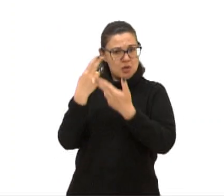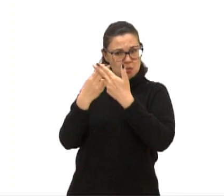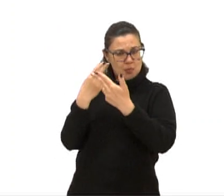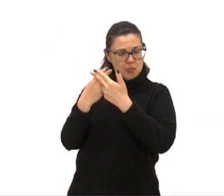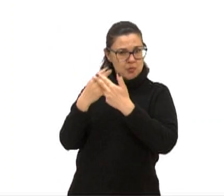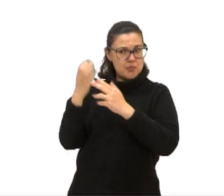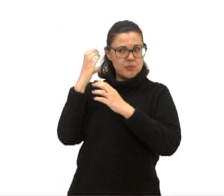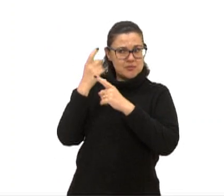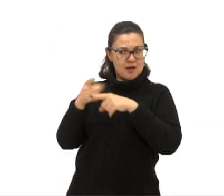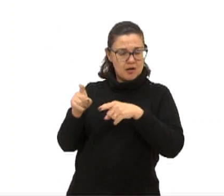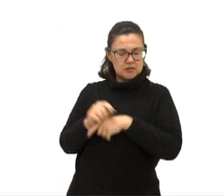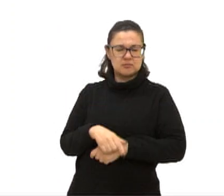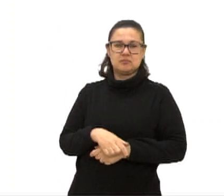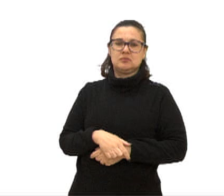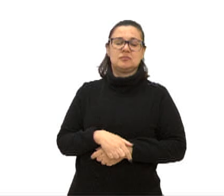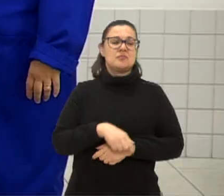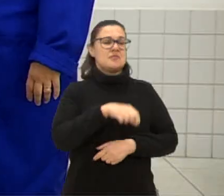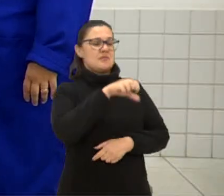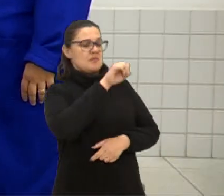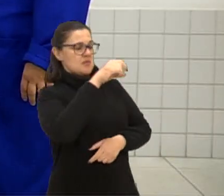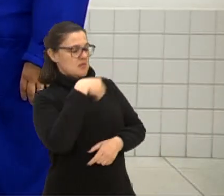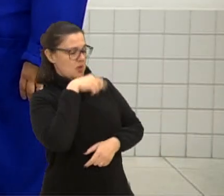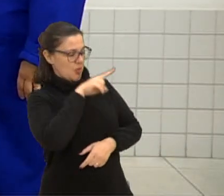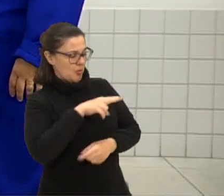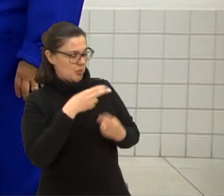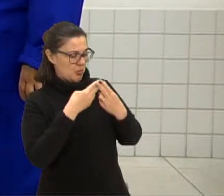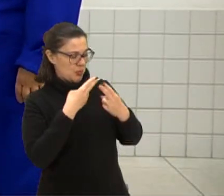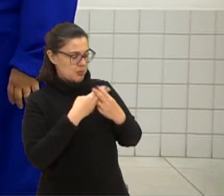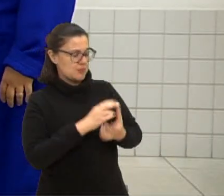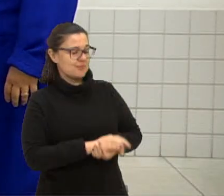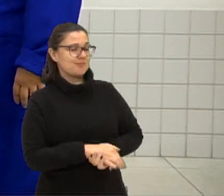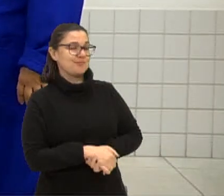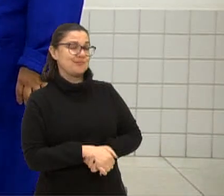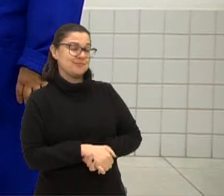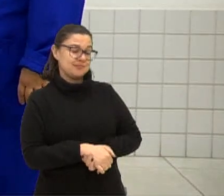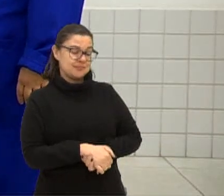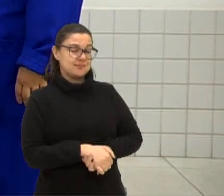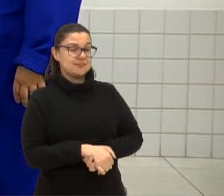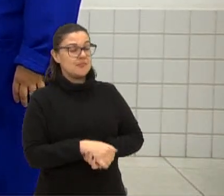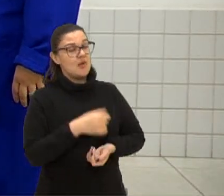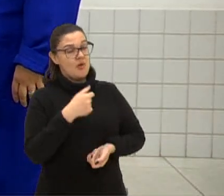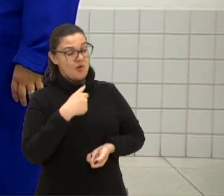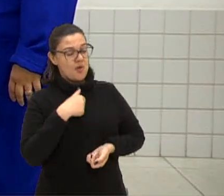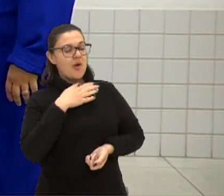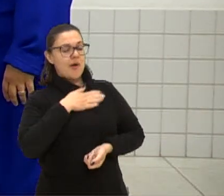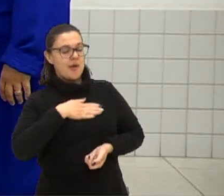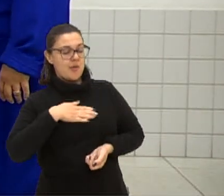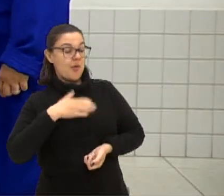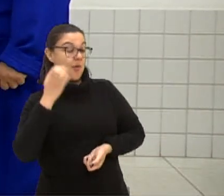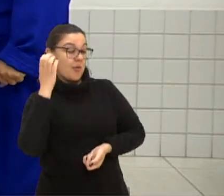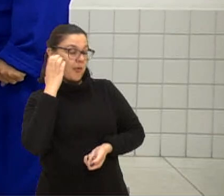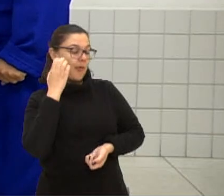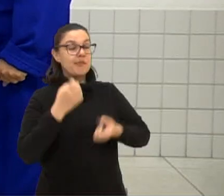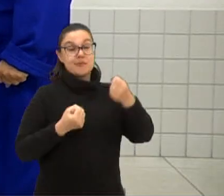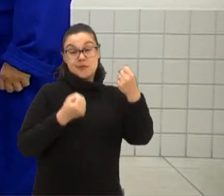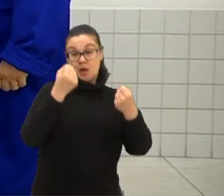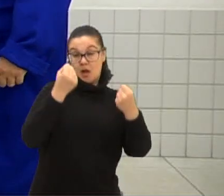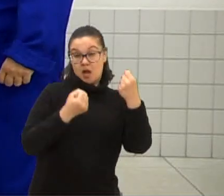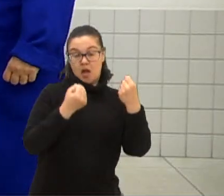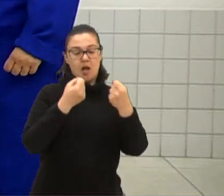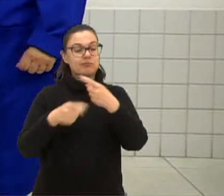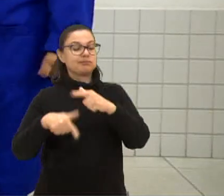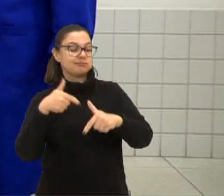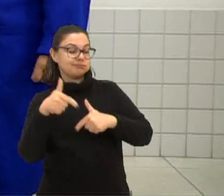rádio? Se eu faço uso da rádio hoje em dia? Sim. Olha, eu gosto de escutar rádio no carro quando eu estou dirigindo